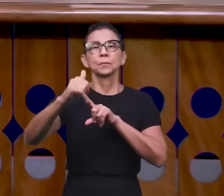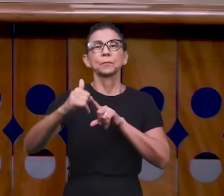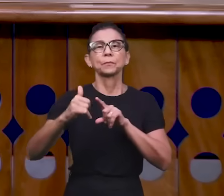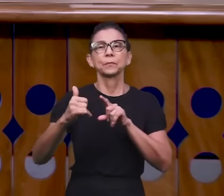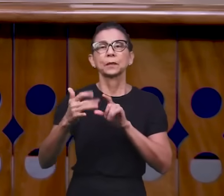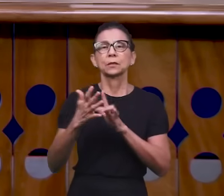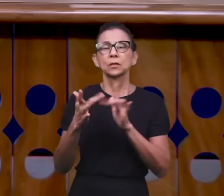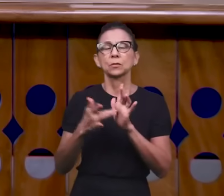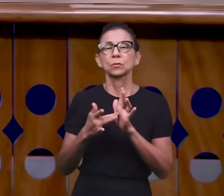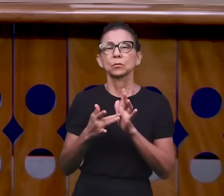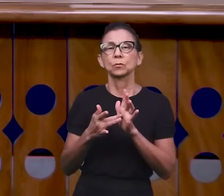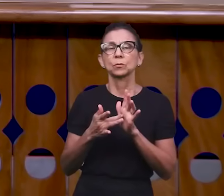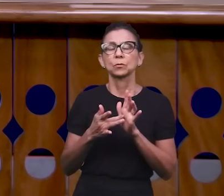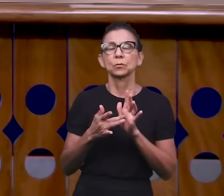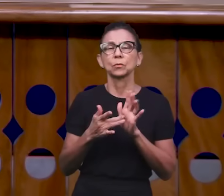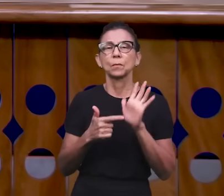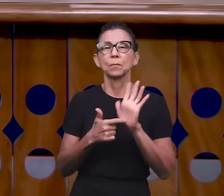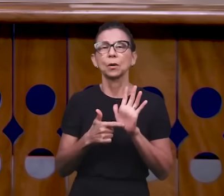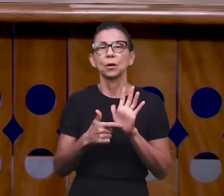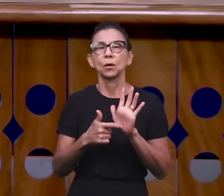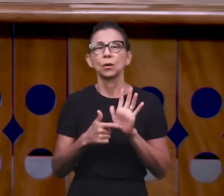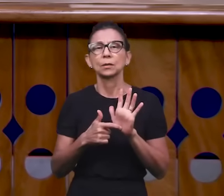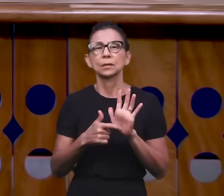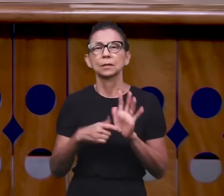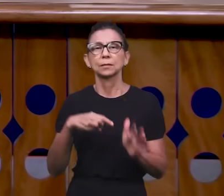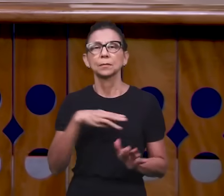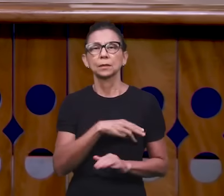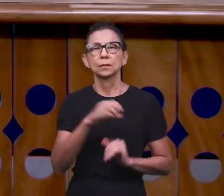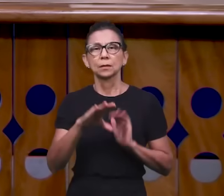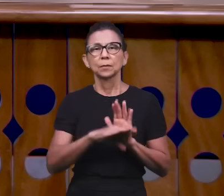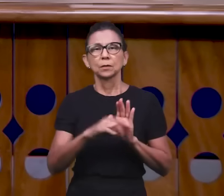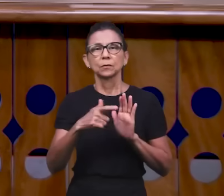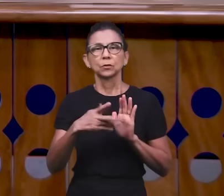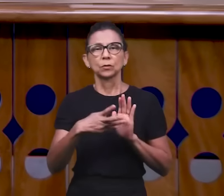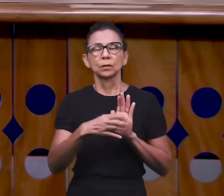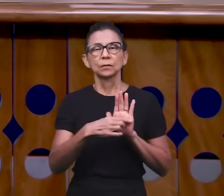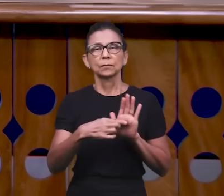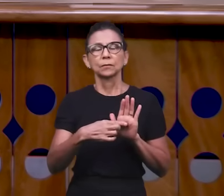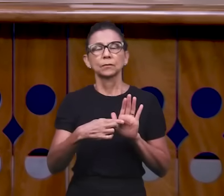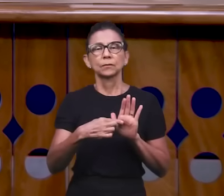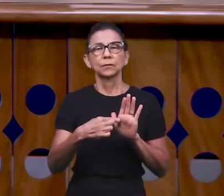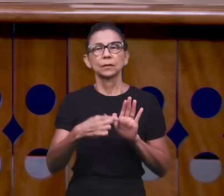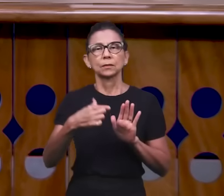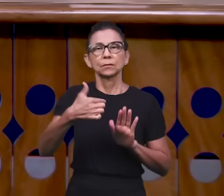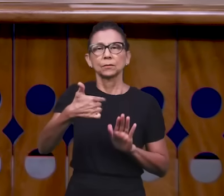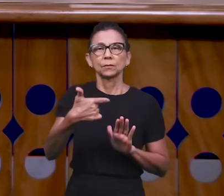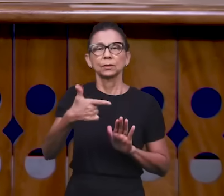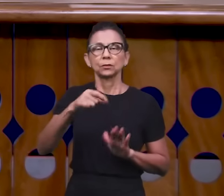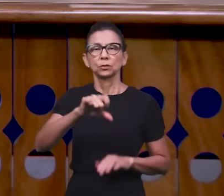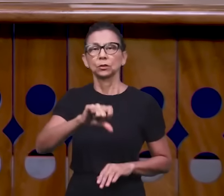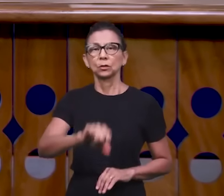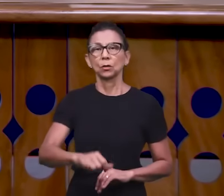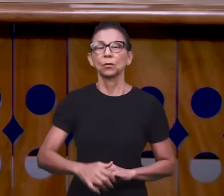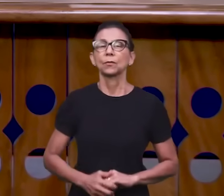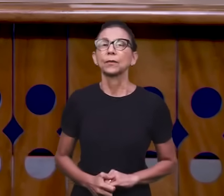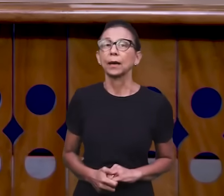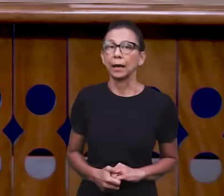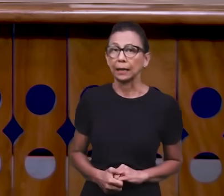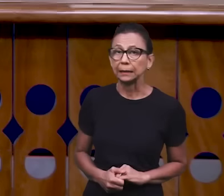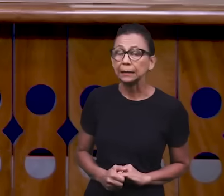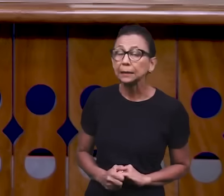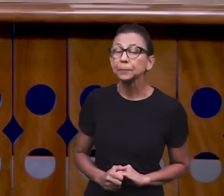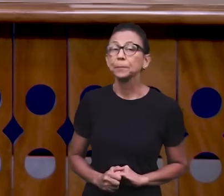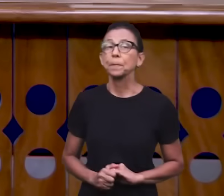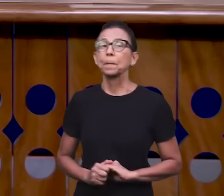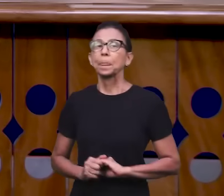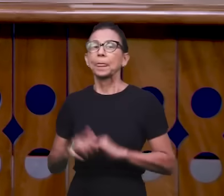na expressão que Jesus usa, Mateus 24, verso 29, quando ele diz assim: E logo depois da aflição daqueles